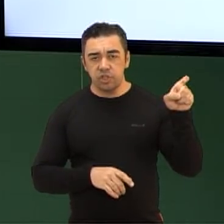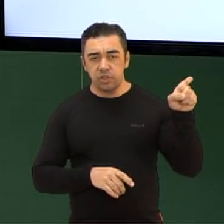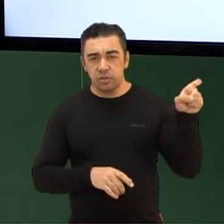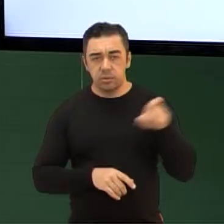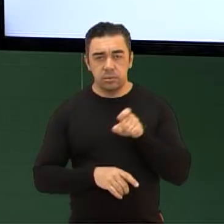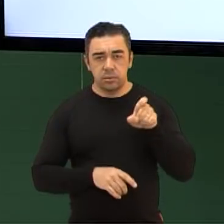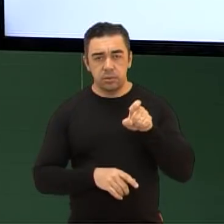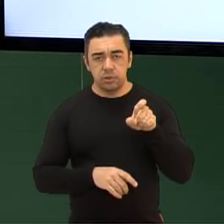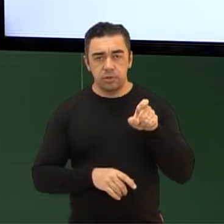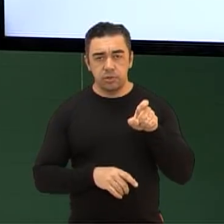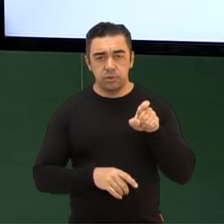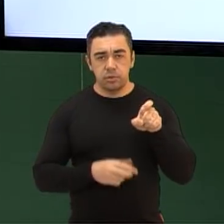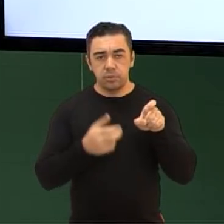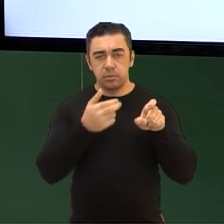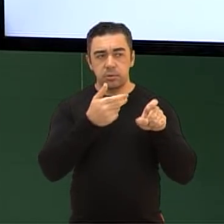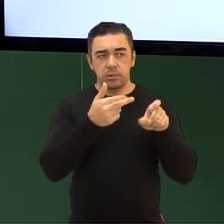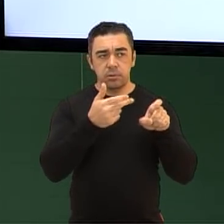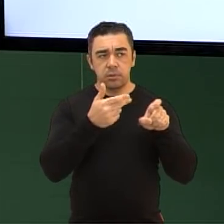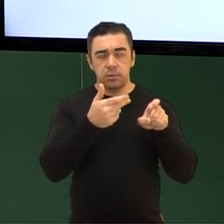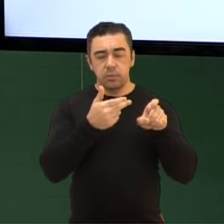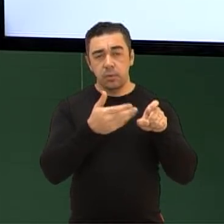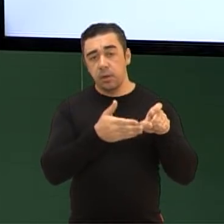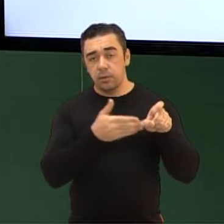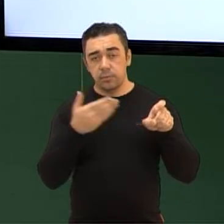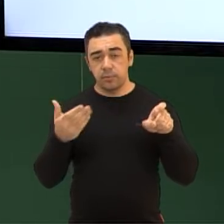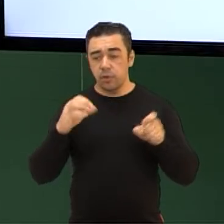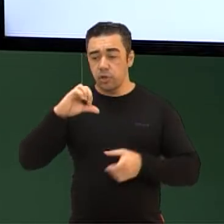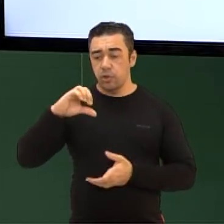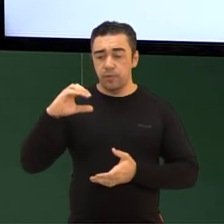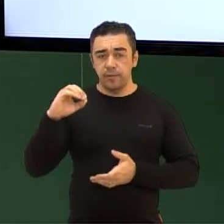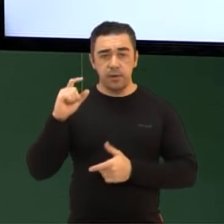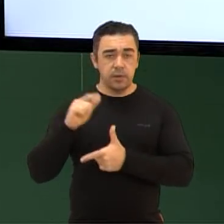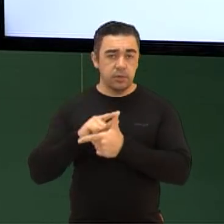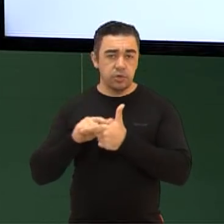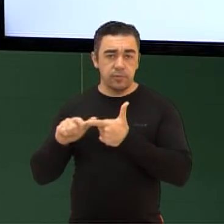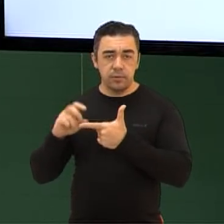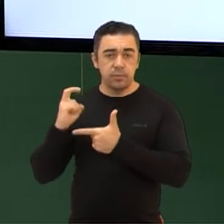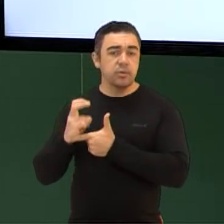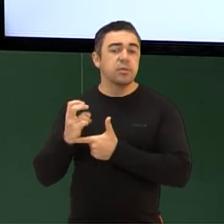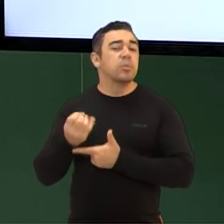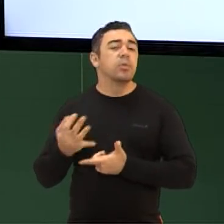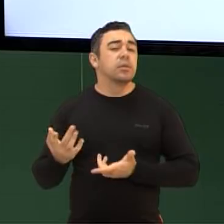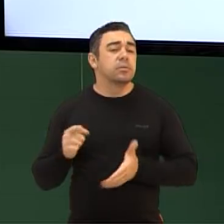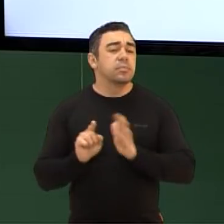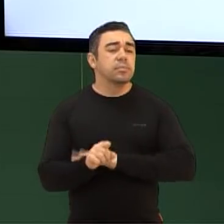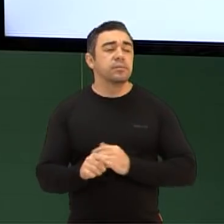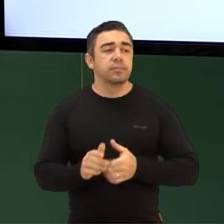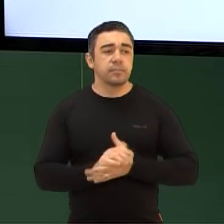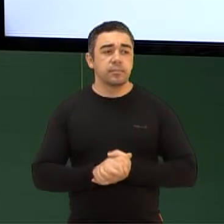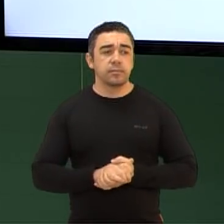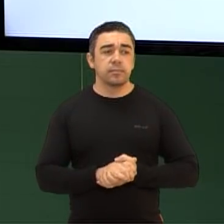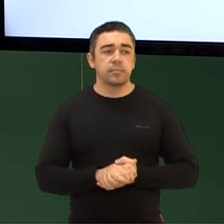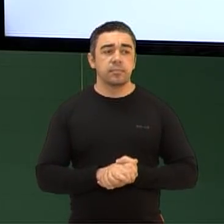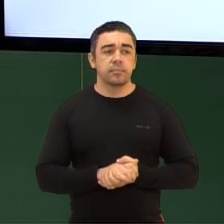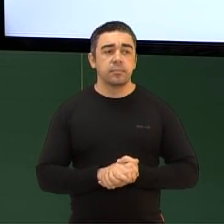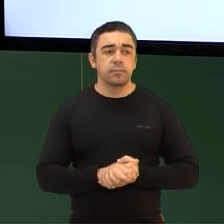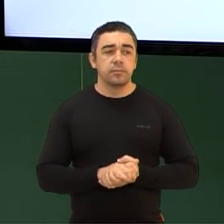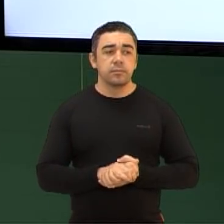só me resulta em x. E 90 divididos por 5, quanto que eu tenho? Tenho igual